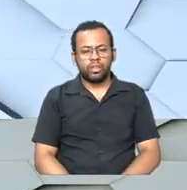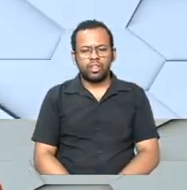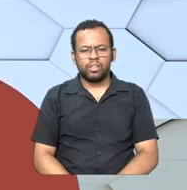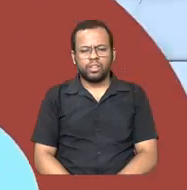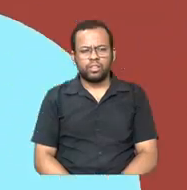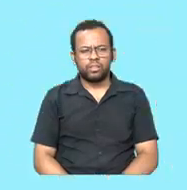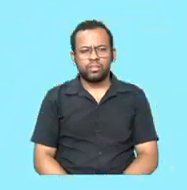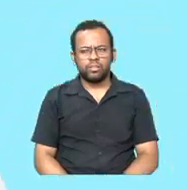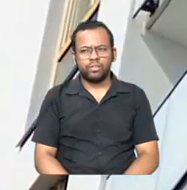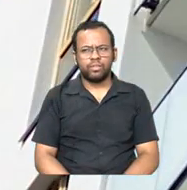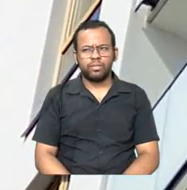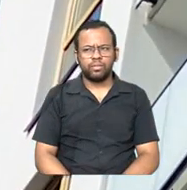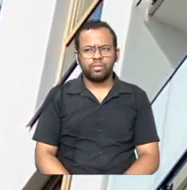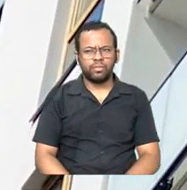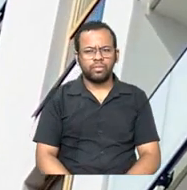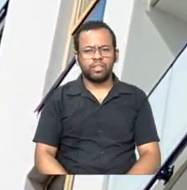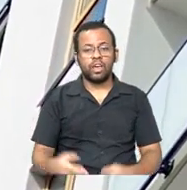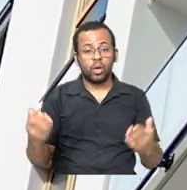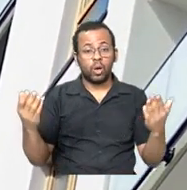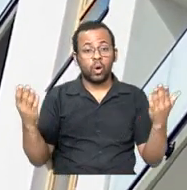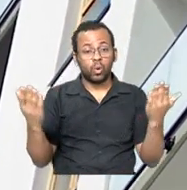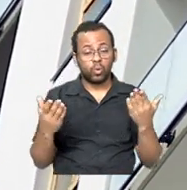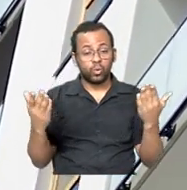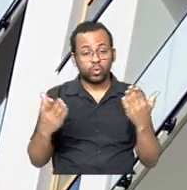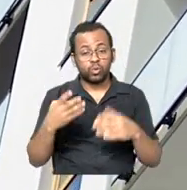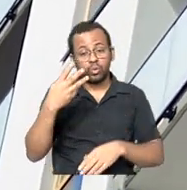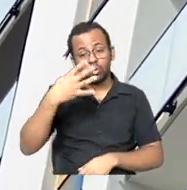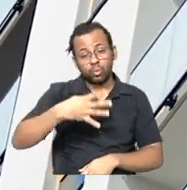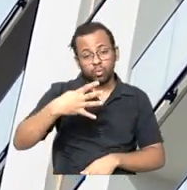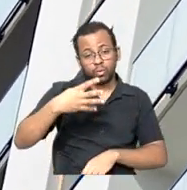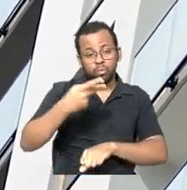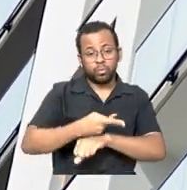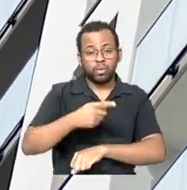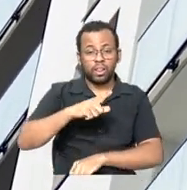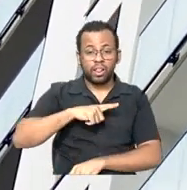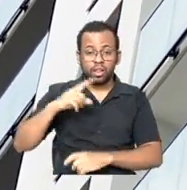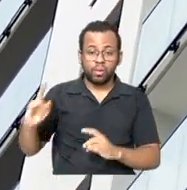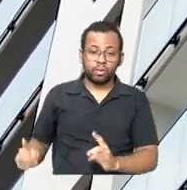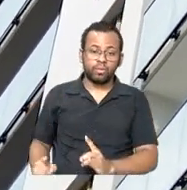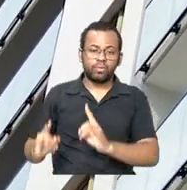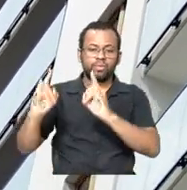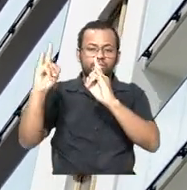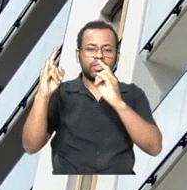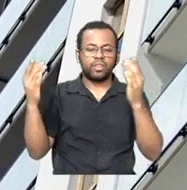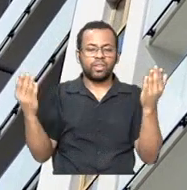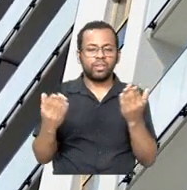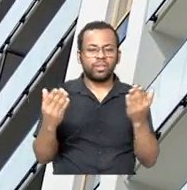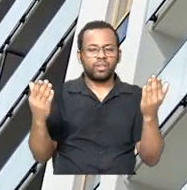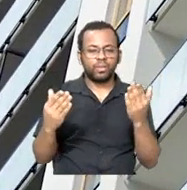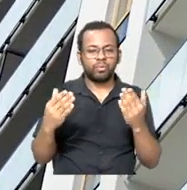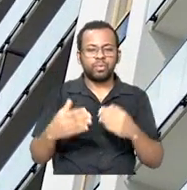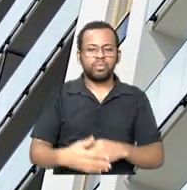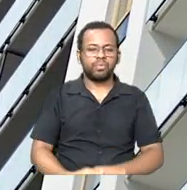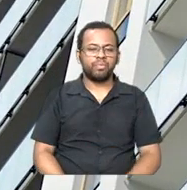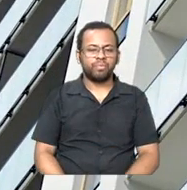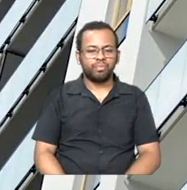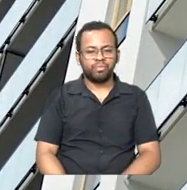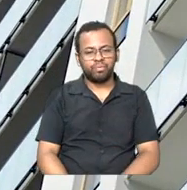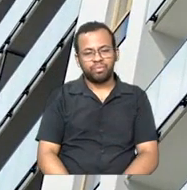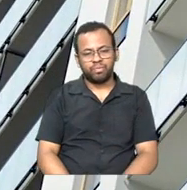no quarto prêmio de hoje tem um apartamento um apartamento agora no quarto